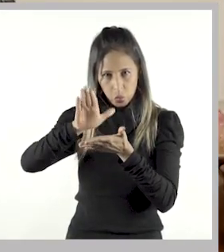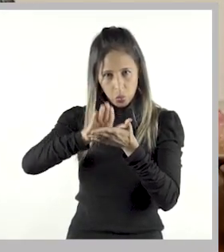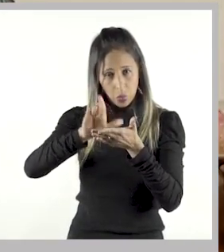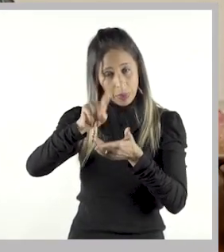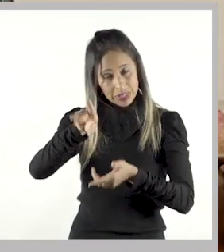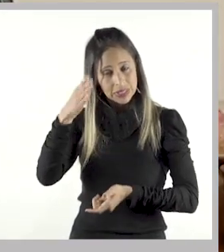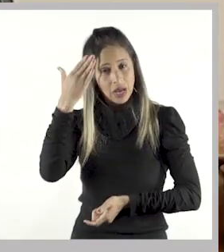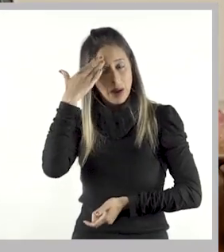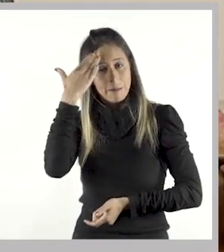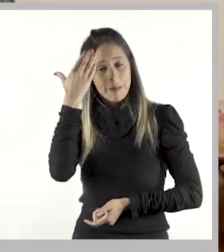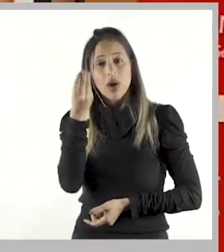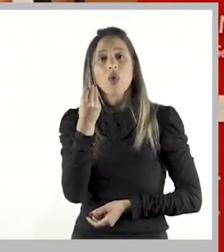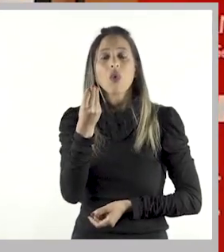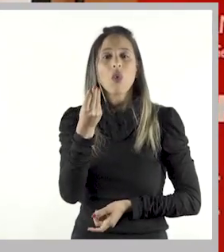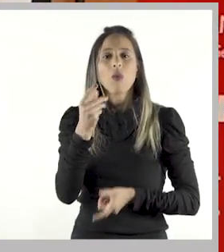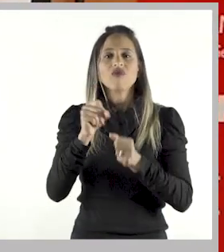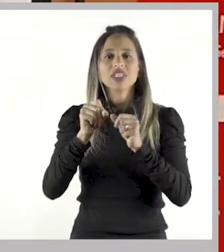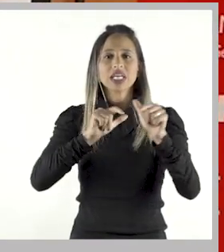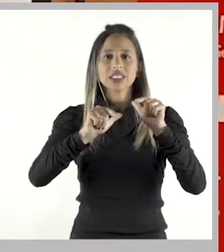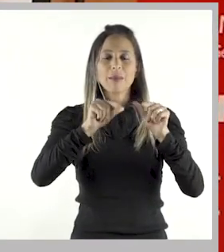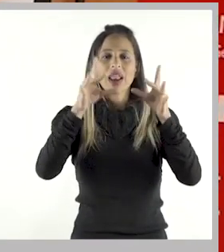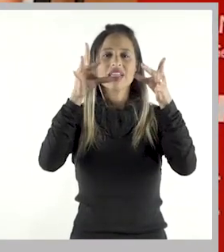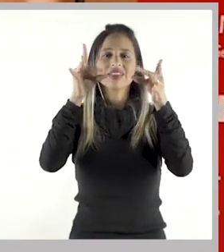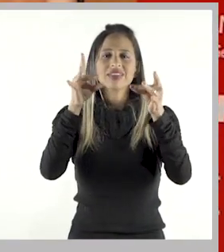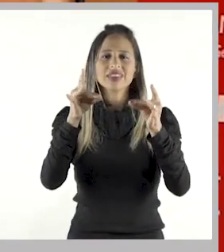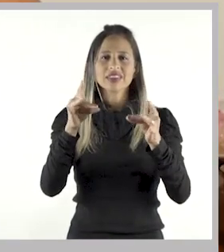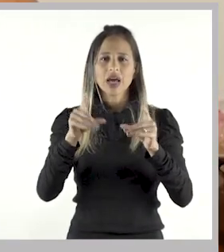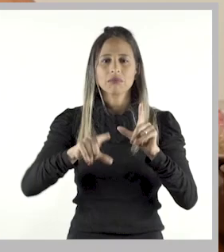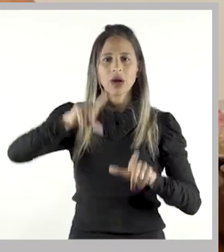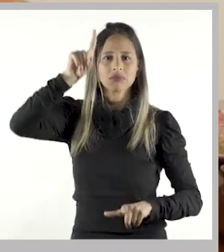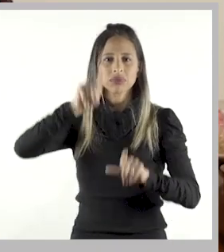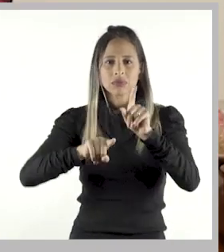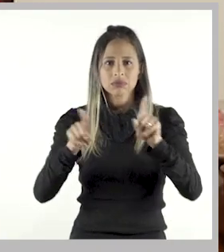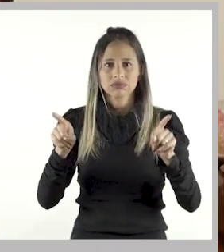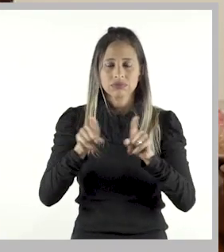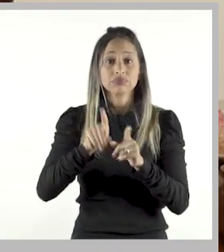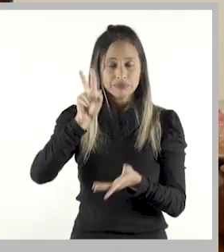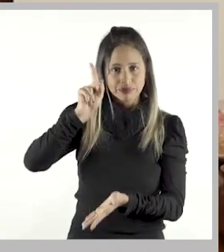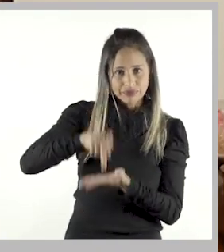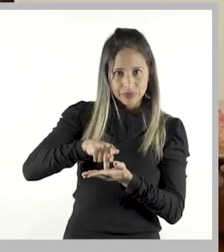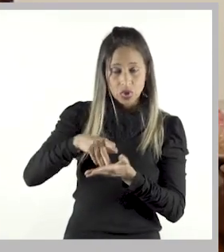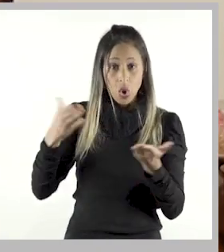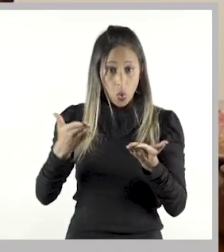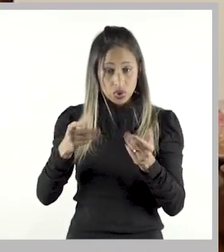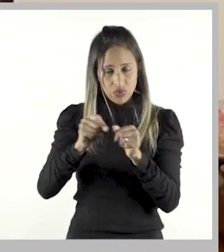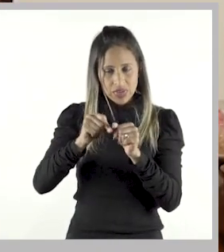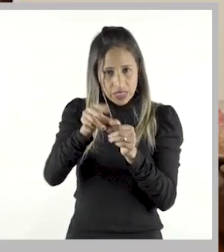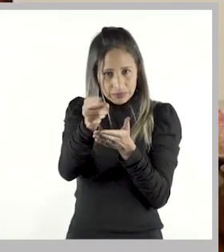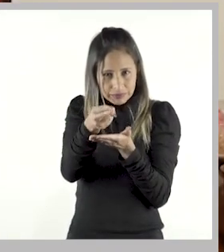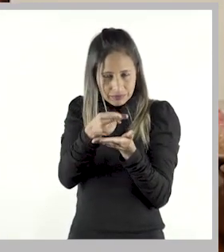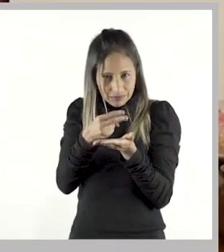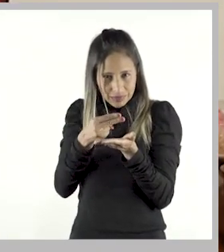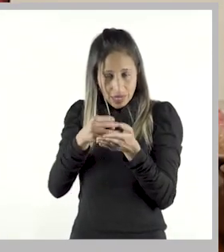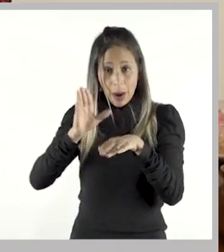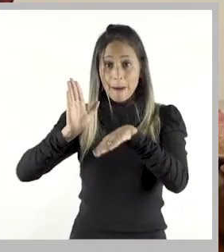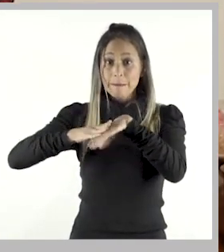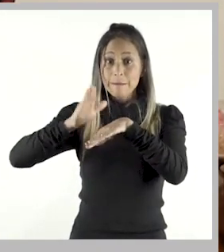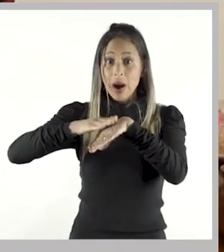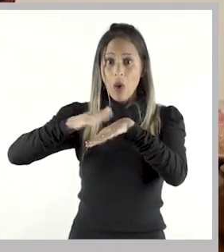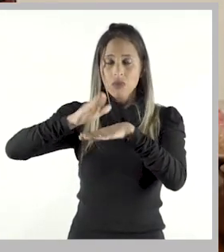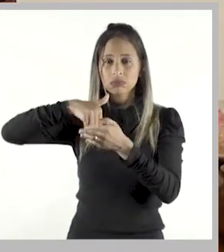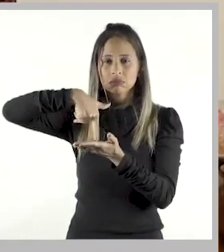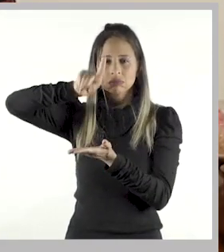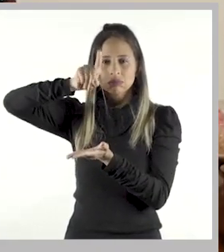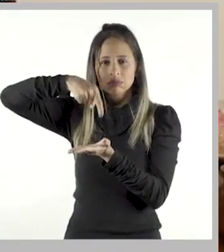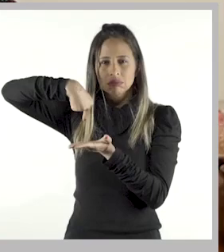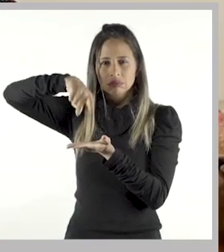que trabalhar nos detalhes, no tamanho da imagem real. Hoje eu vou fazer ilustração feita à mão na tinta, mas normalmente eu gosto de misturar